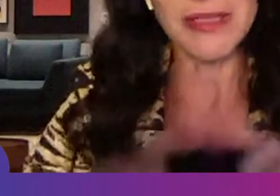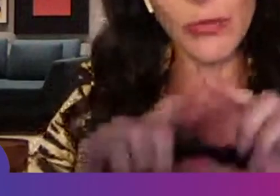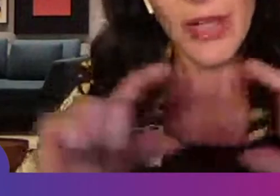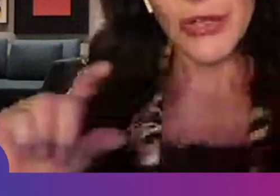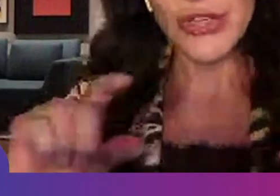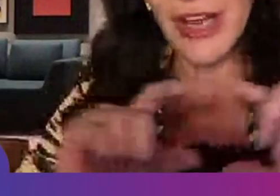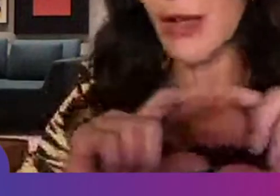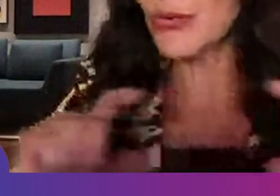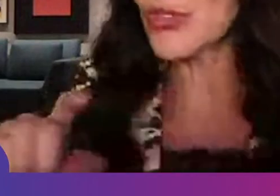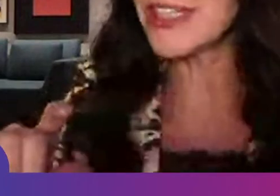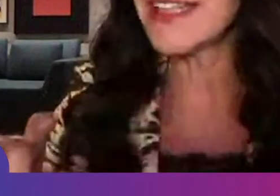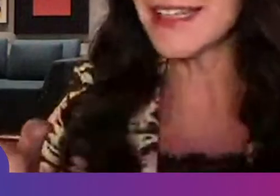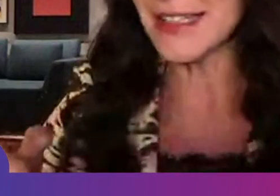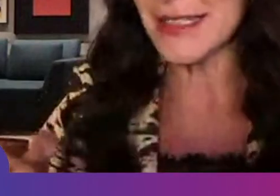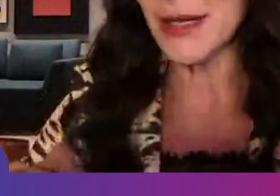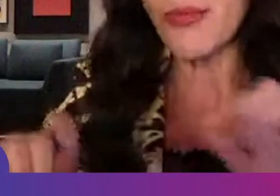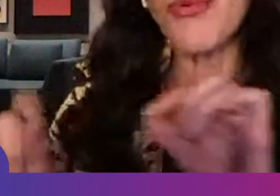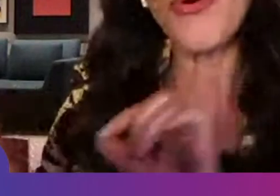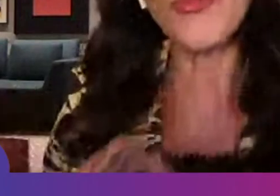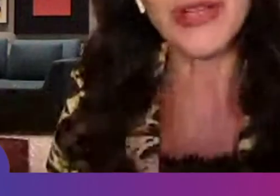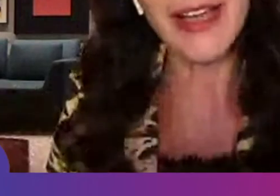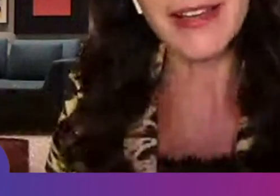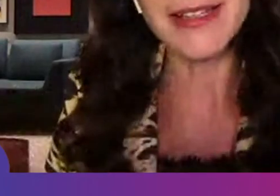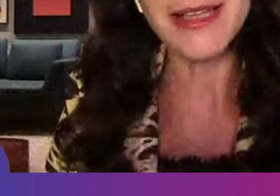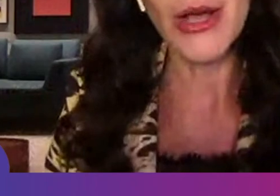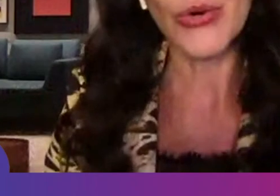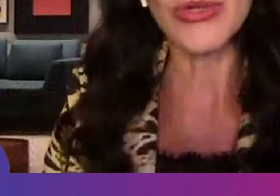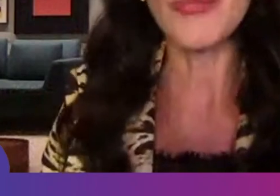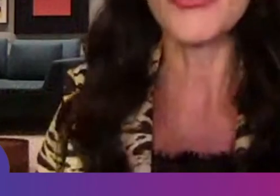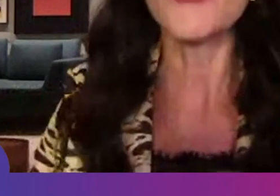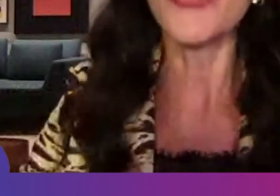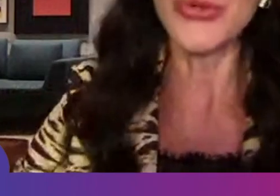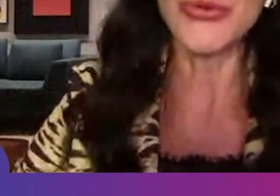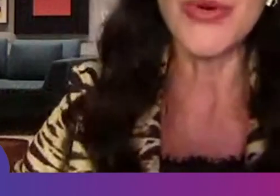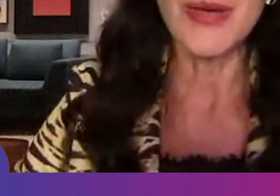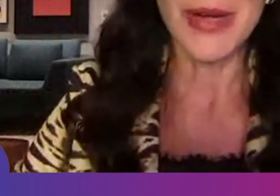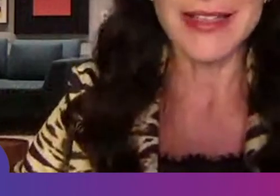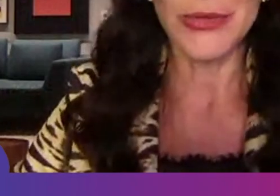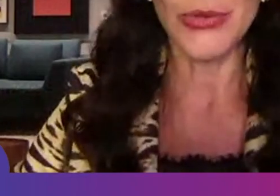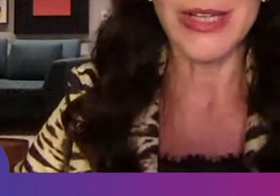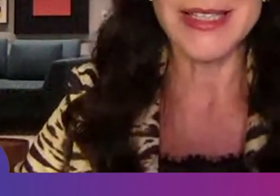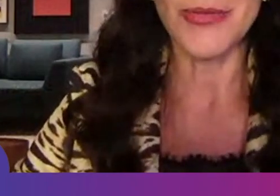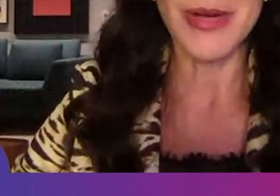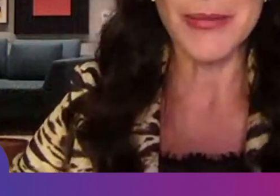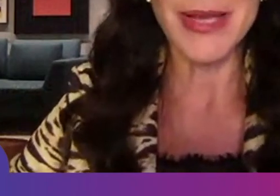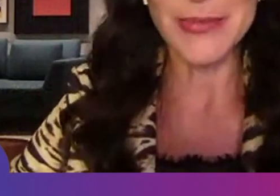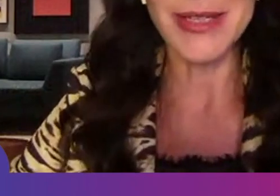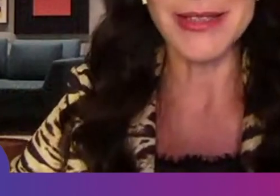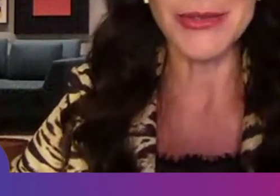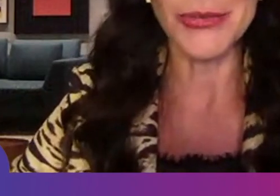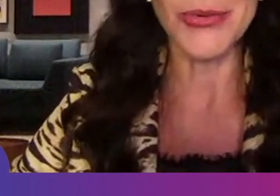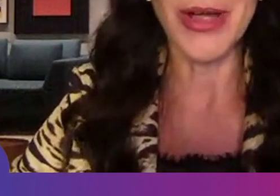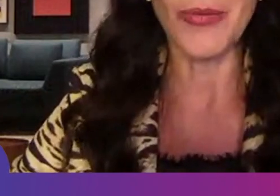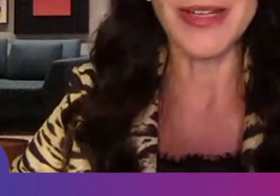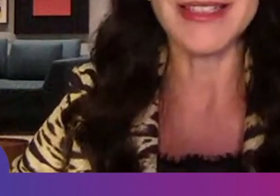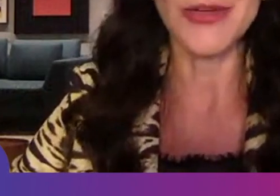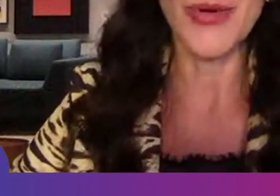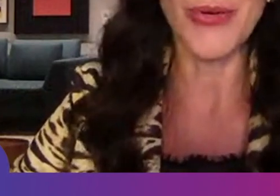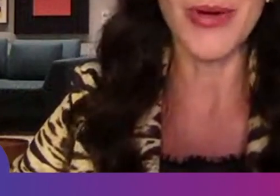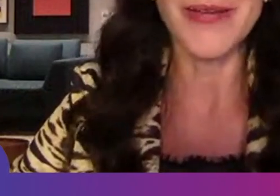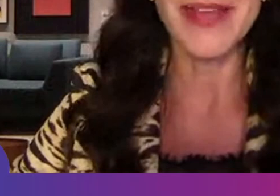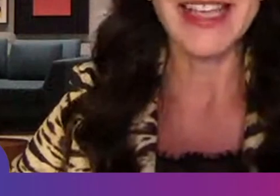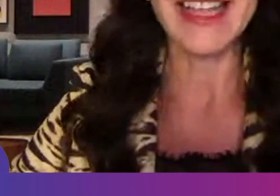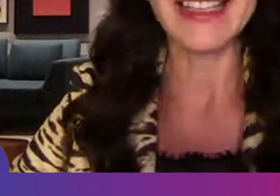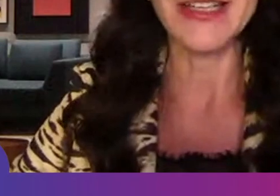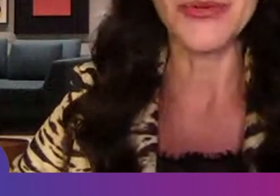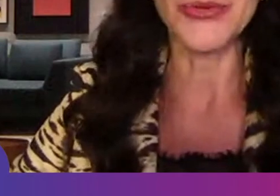refere à ocupação de cargos de liderança por mulheres, colaborou muito para essa colocação. Parabéns, Bradesco, é um prazer e